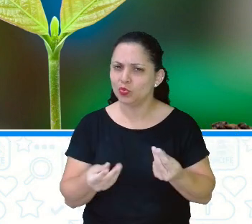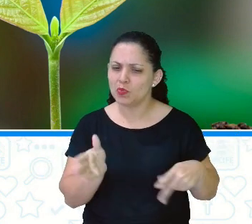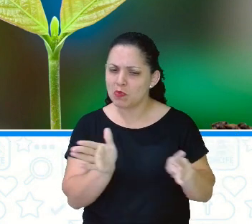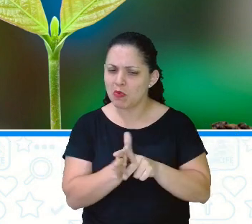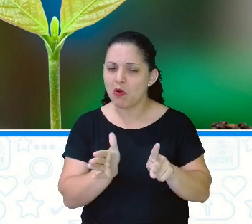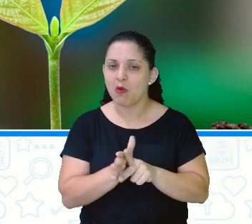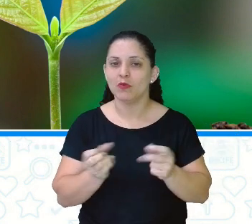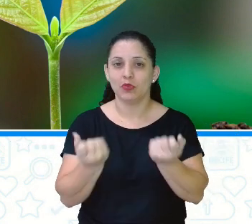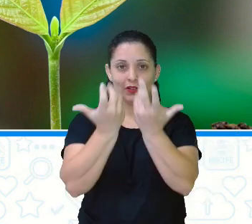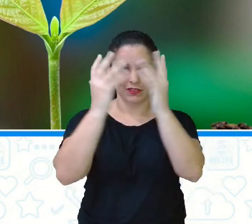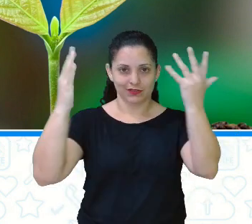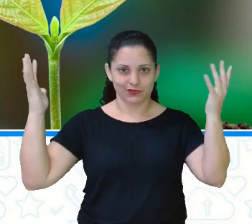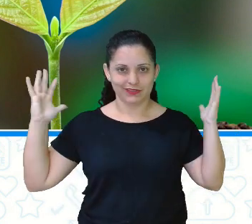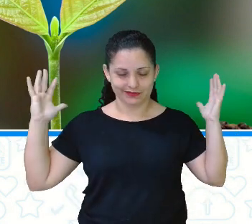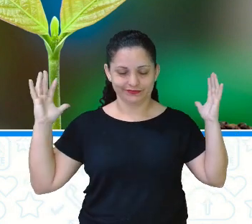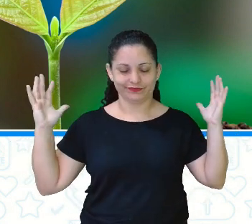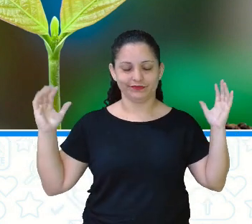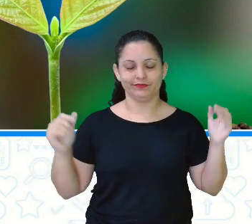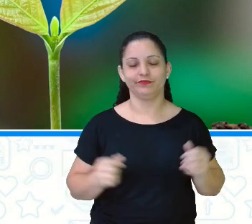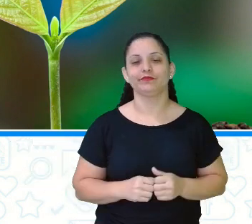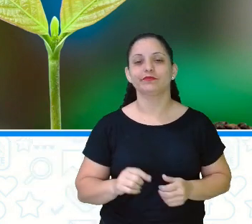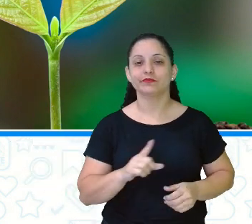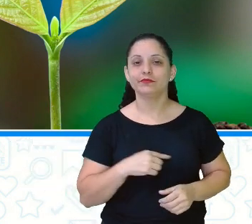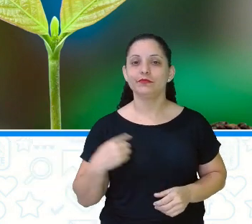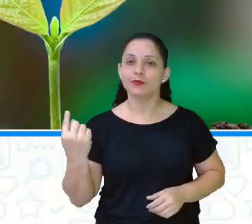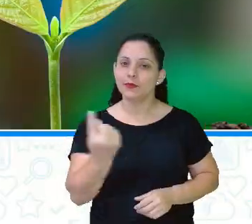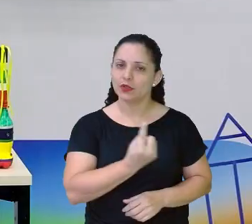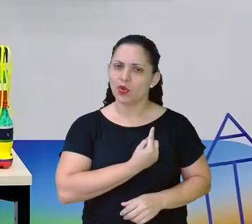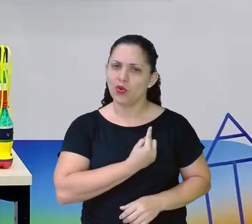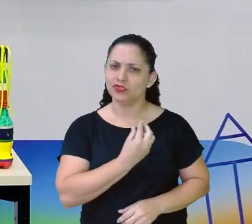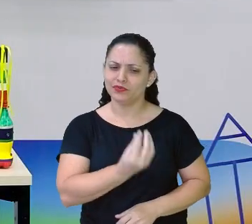gente, direta ou indiretamente, a gente está